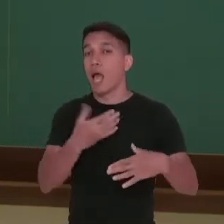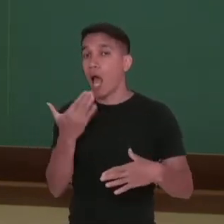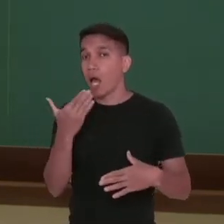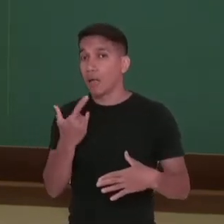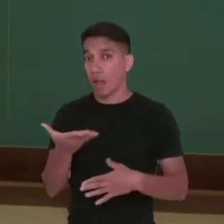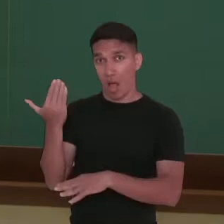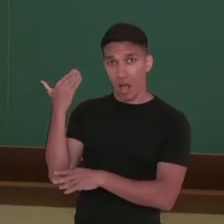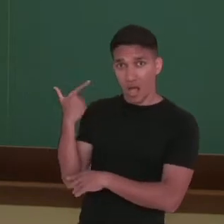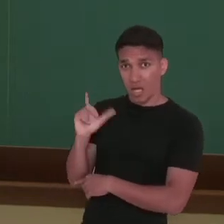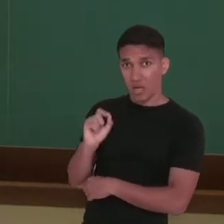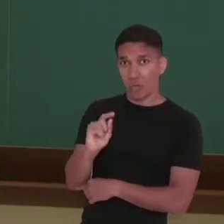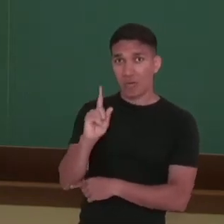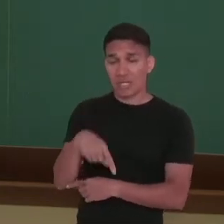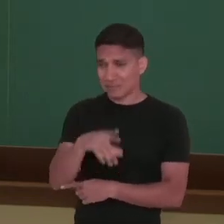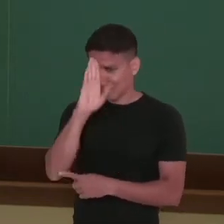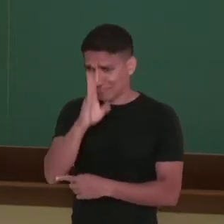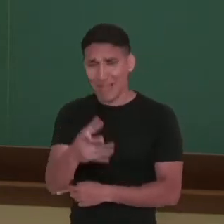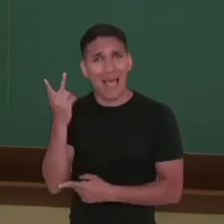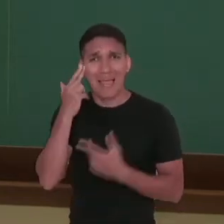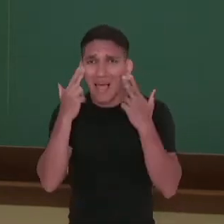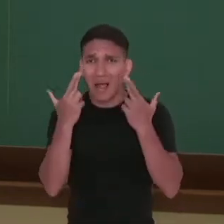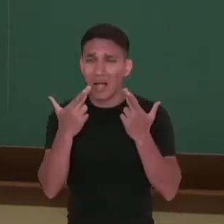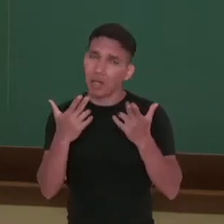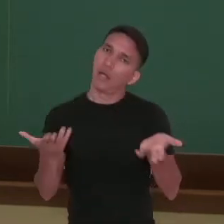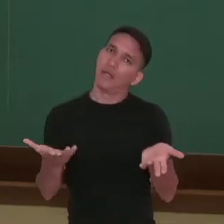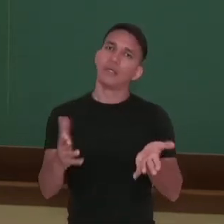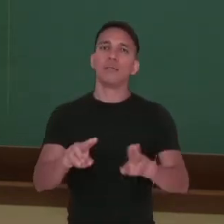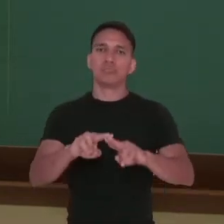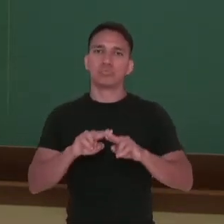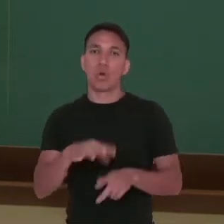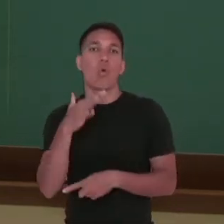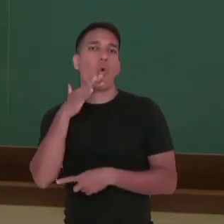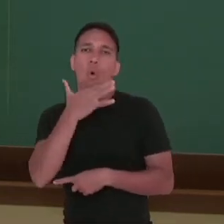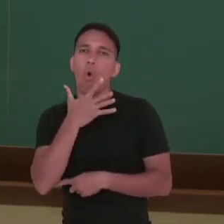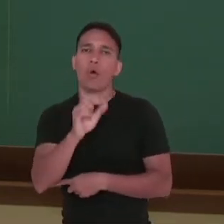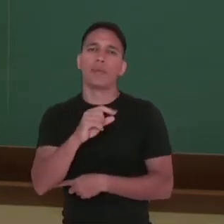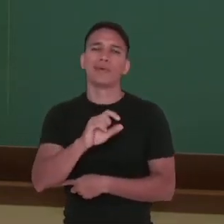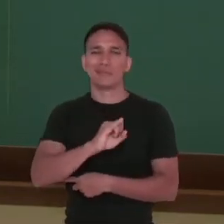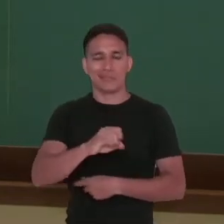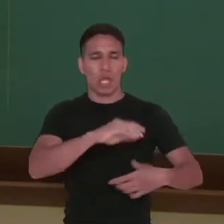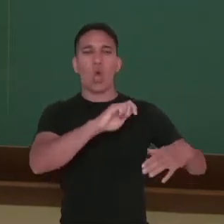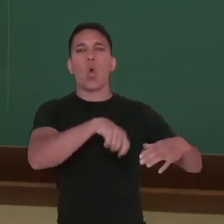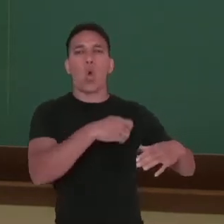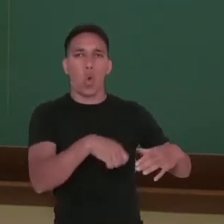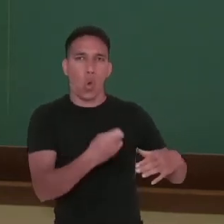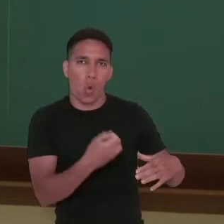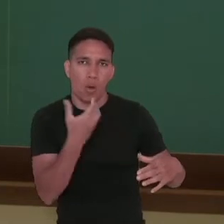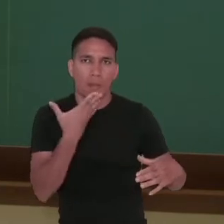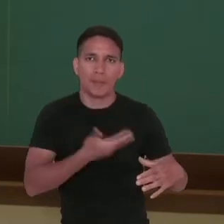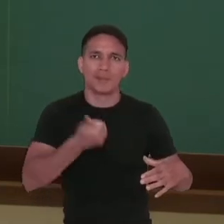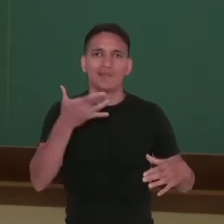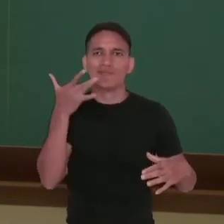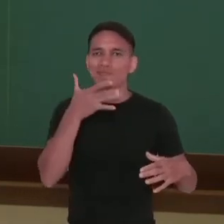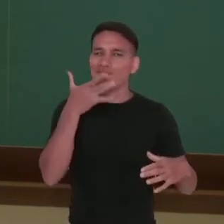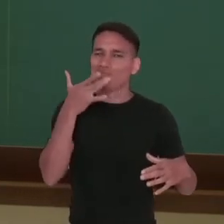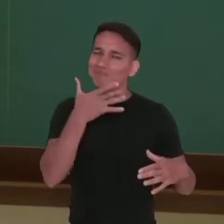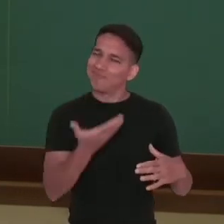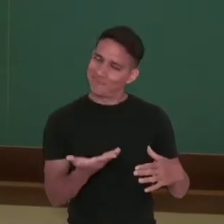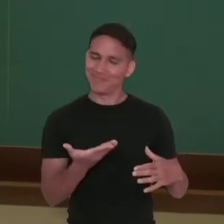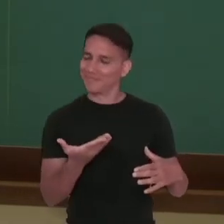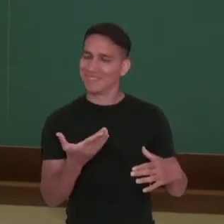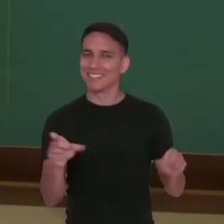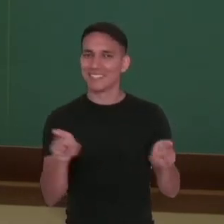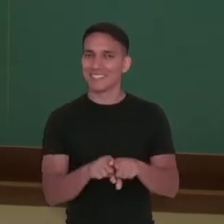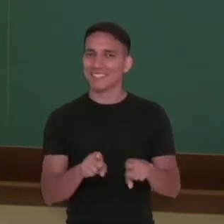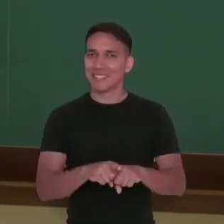era consumida crua. Pessoal, é claro que uma alimentação cozida, ela tem muito mais benefício. Entre